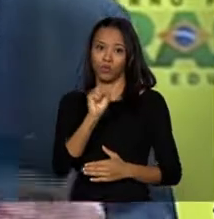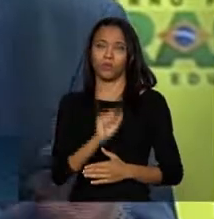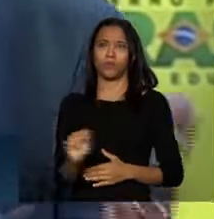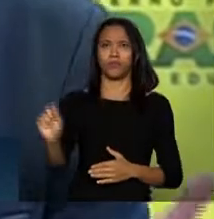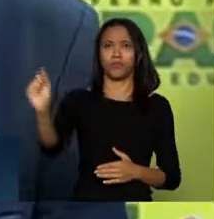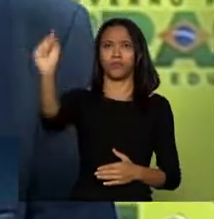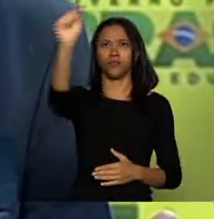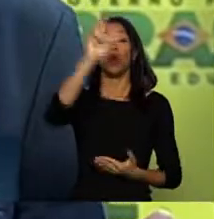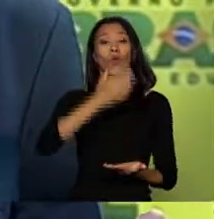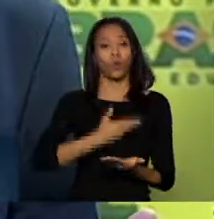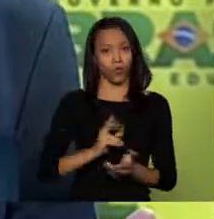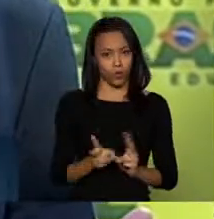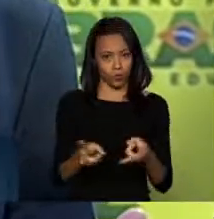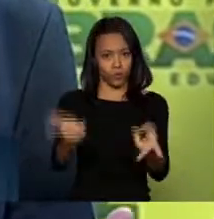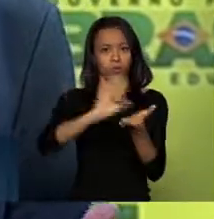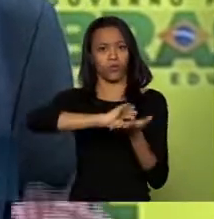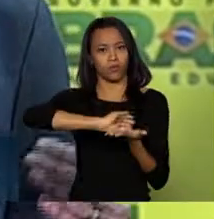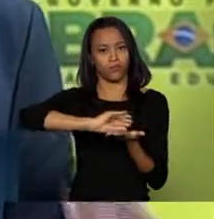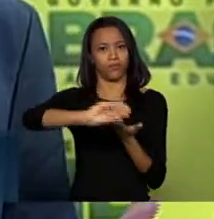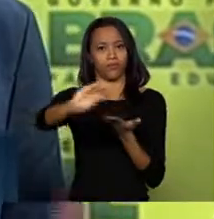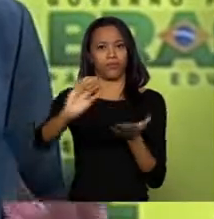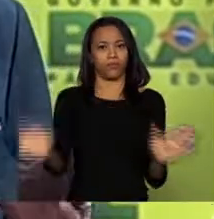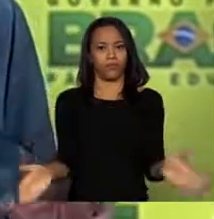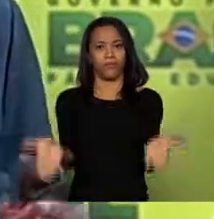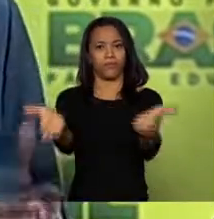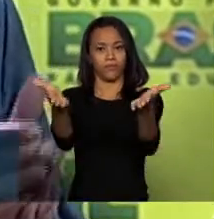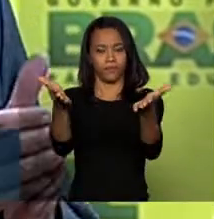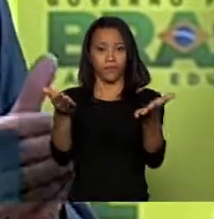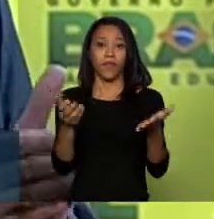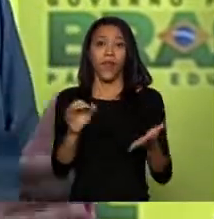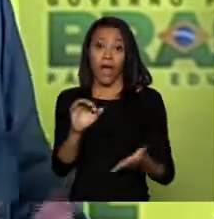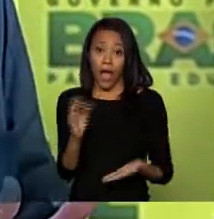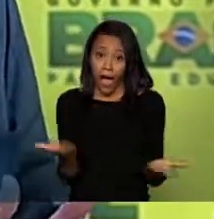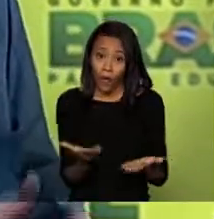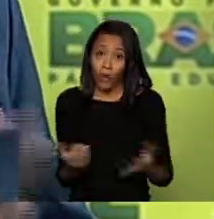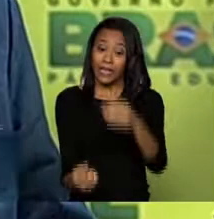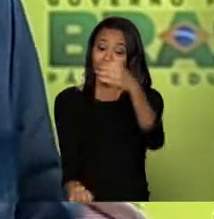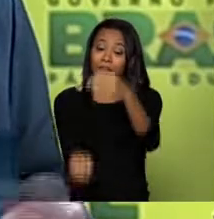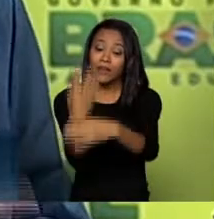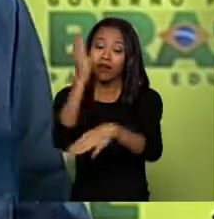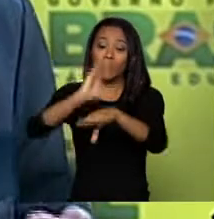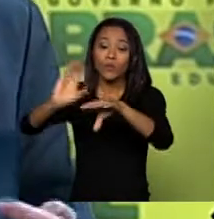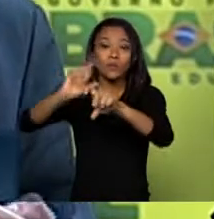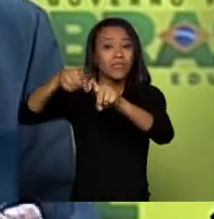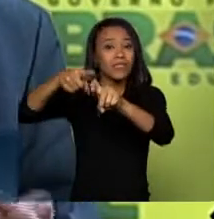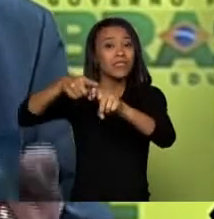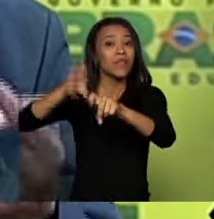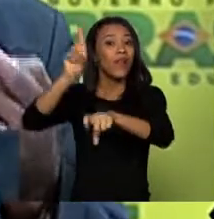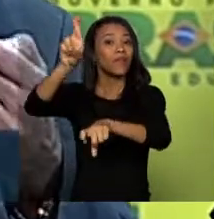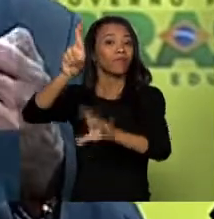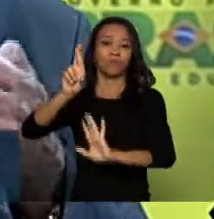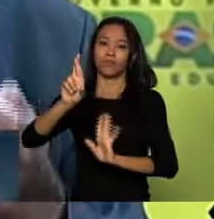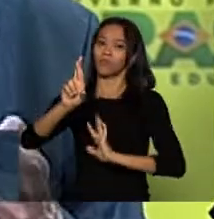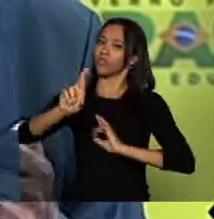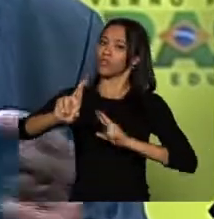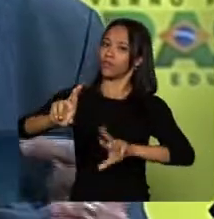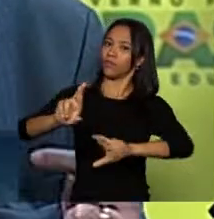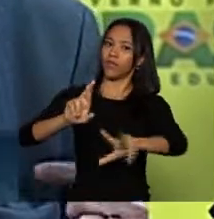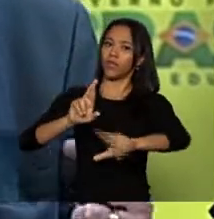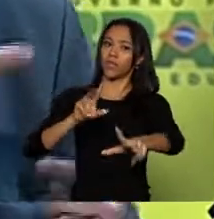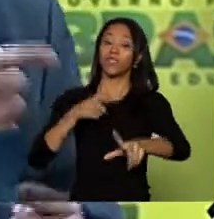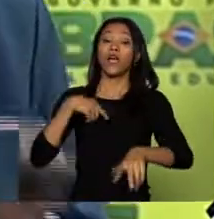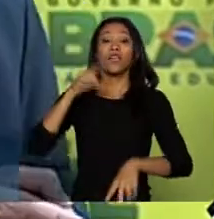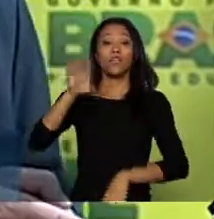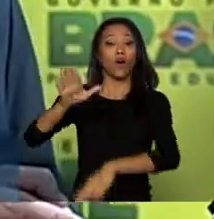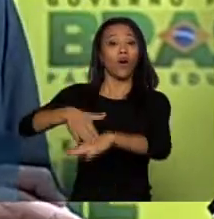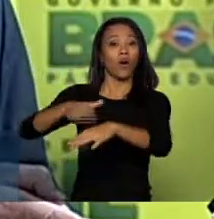investimento para todos os municípios brasileiros. Agora, em termos da implantação do curso, não. É ao contrário. O que nós temos é um comprometimento daquela